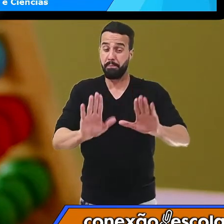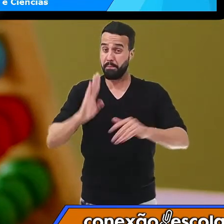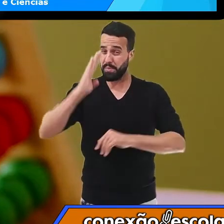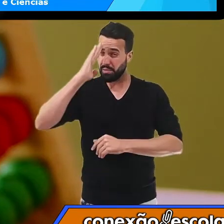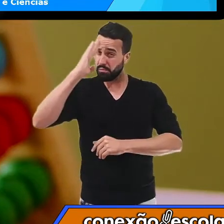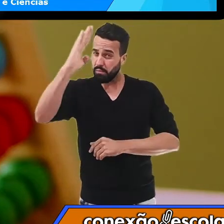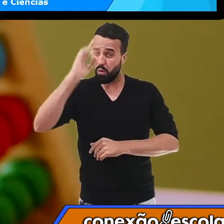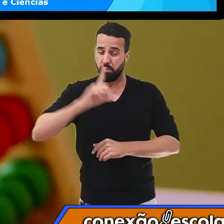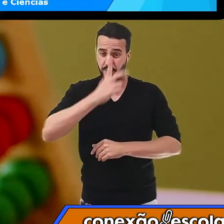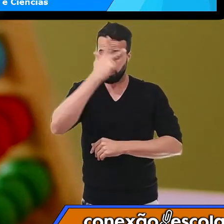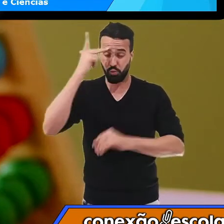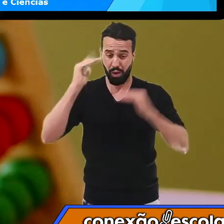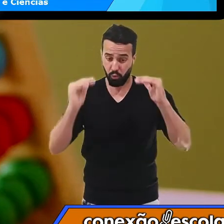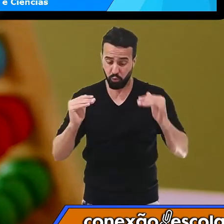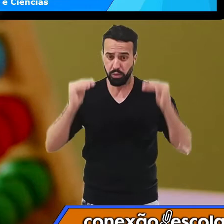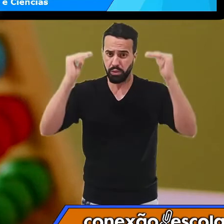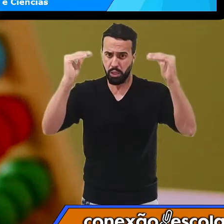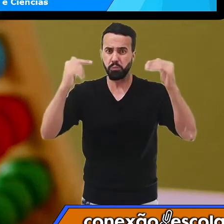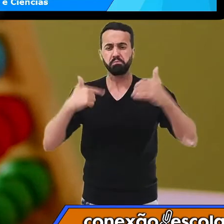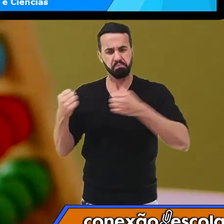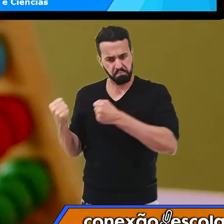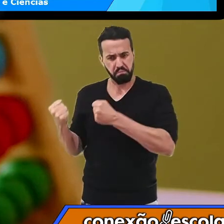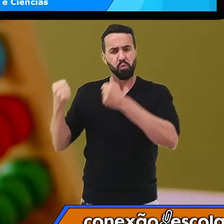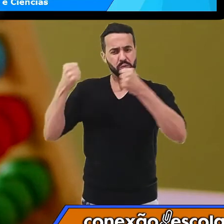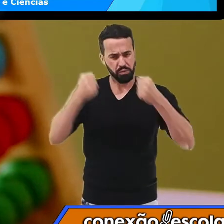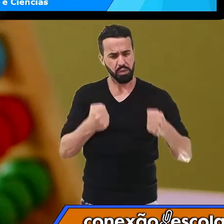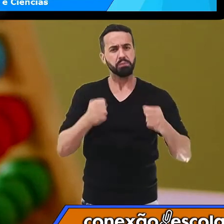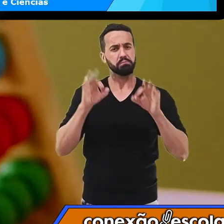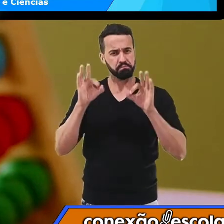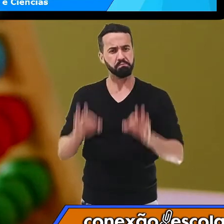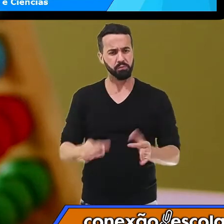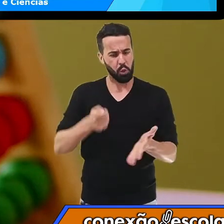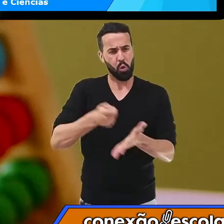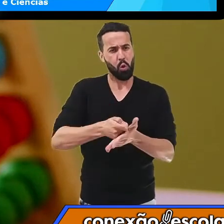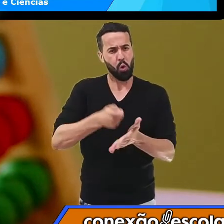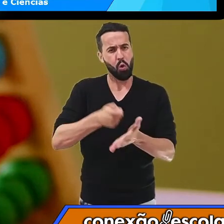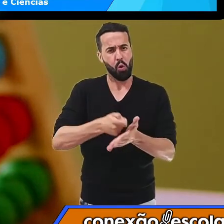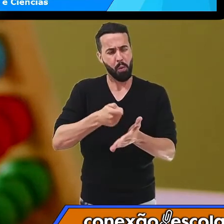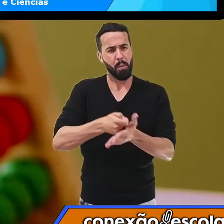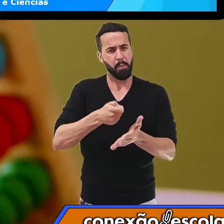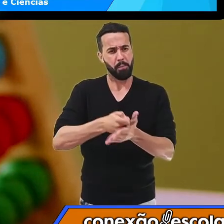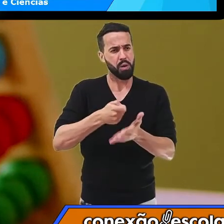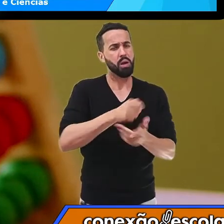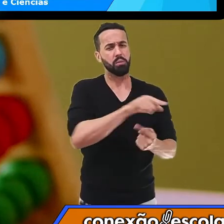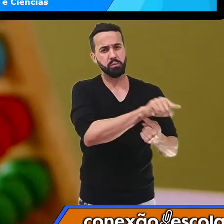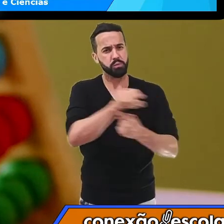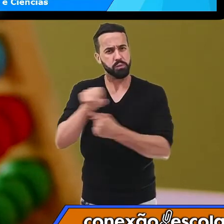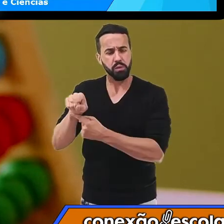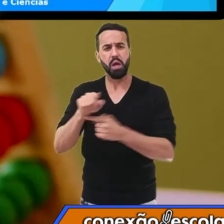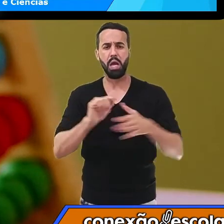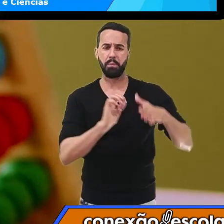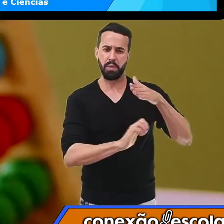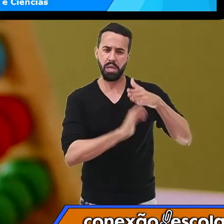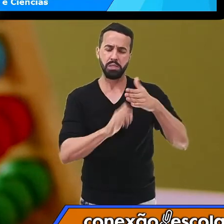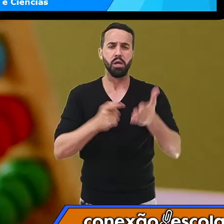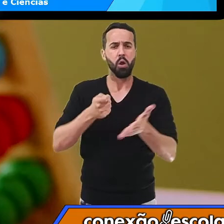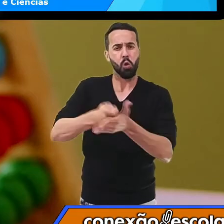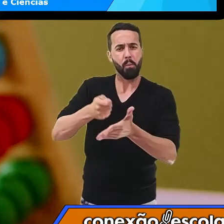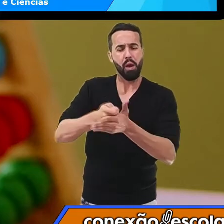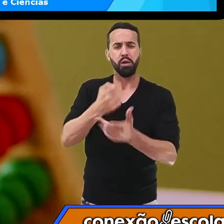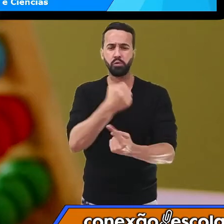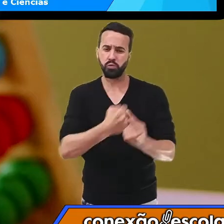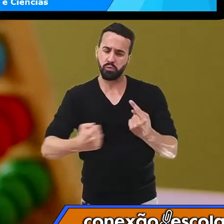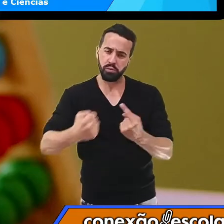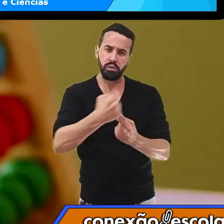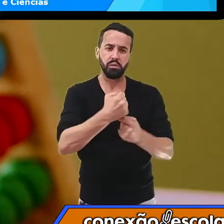autoridades, elas têm mais poder e capacidade de cobrar das empresas e da sociedade em